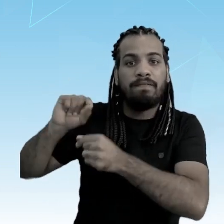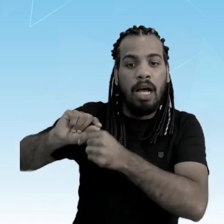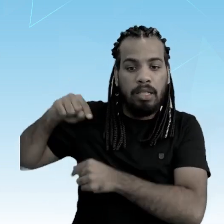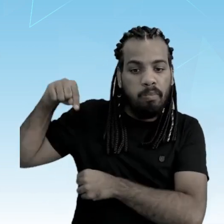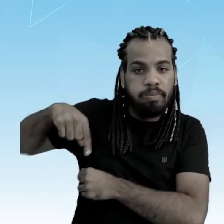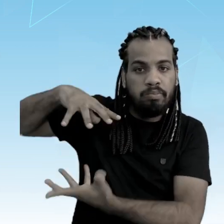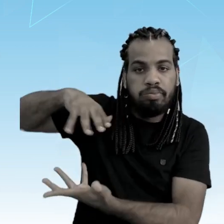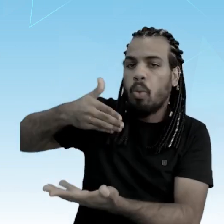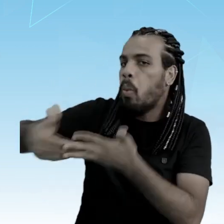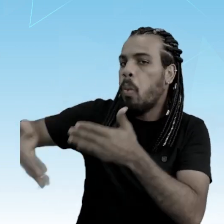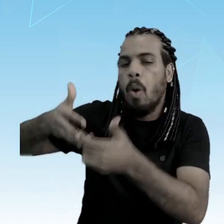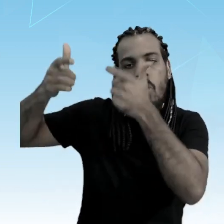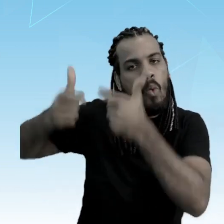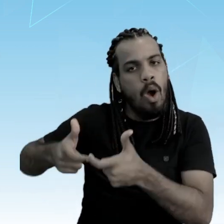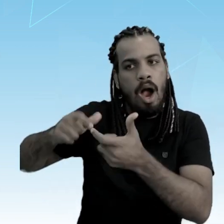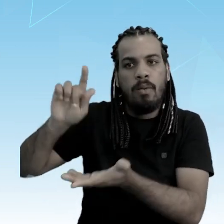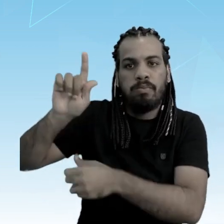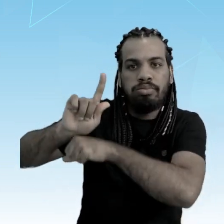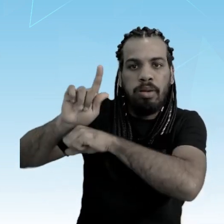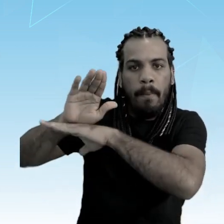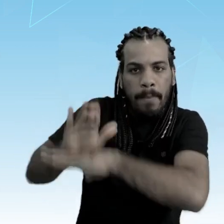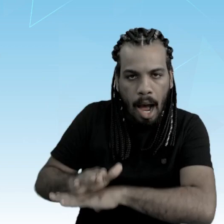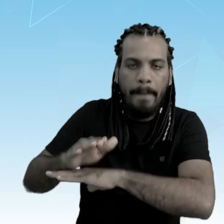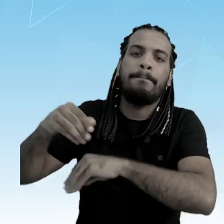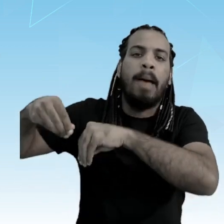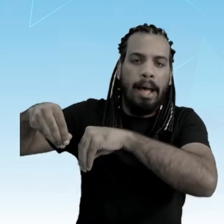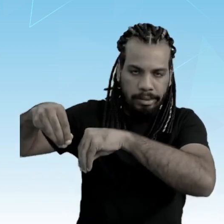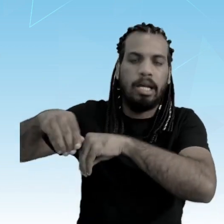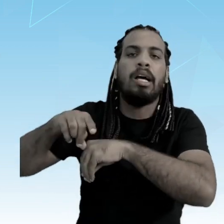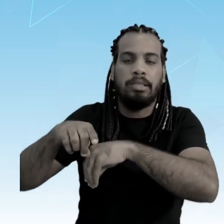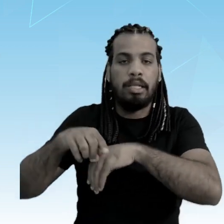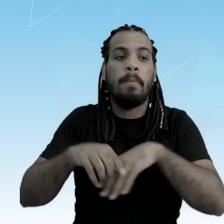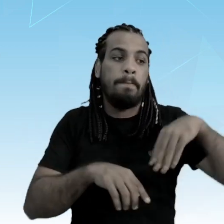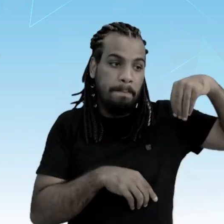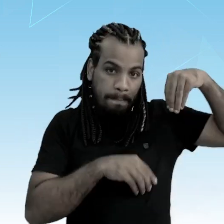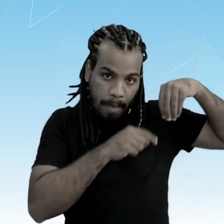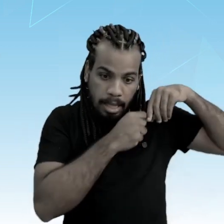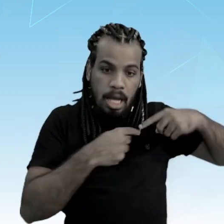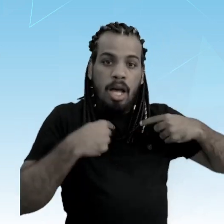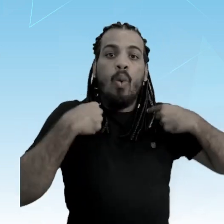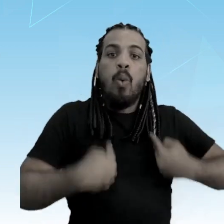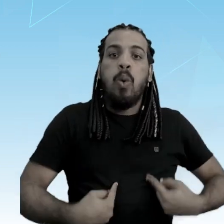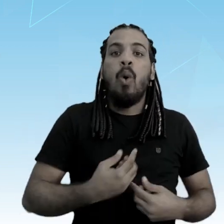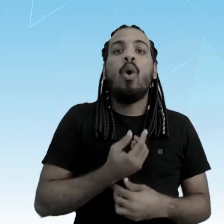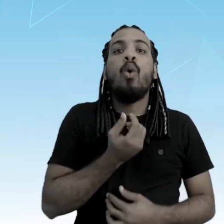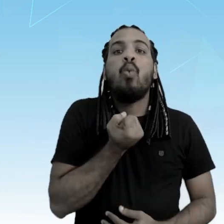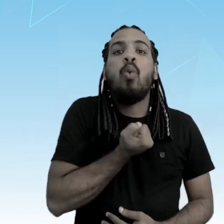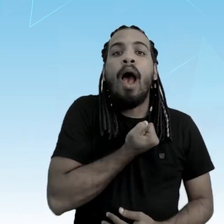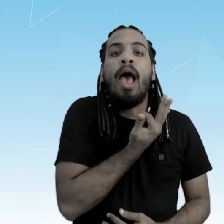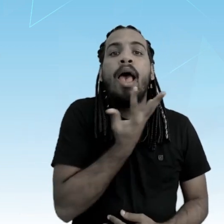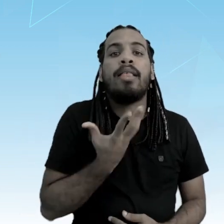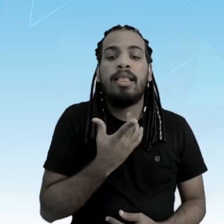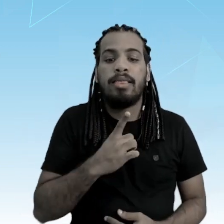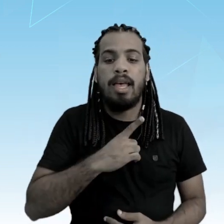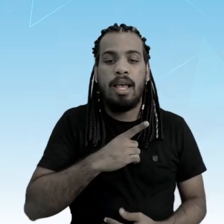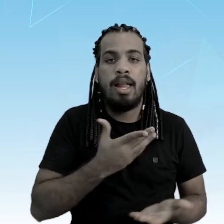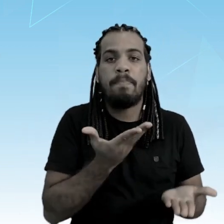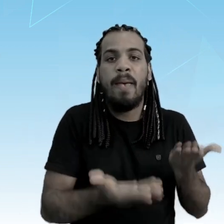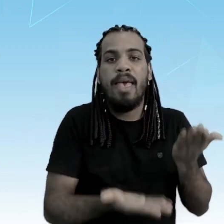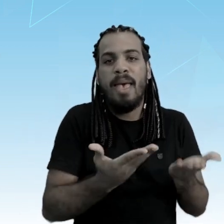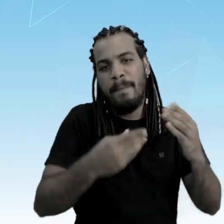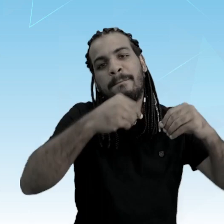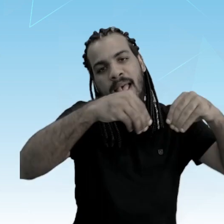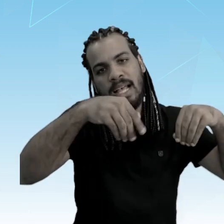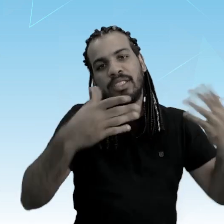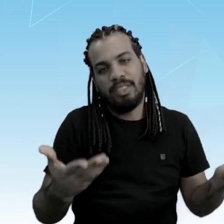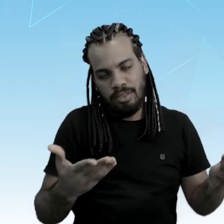exercer em qualquer outro corpo que tenha massa. A massa, ela é apenas uma quantidade de matéria,